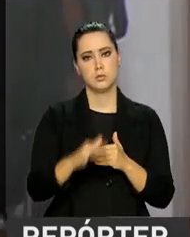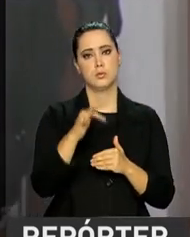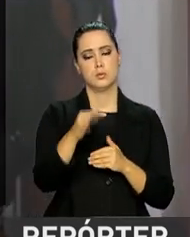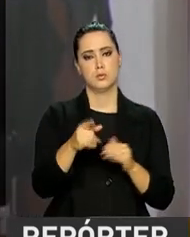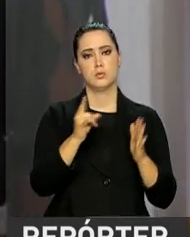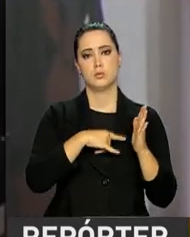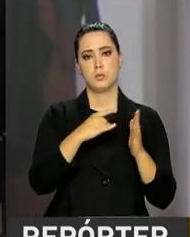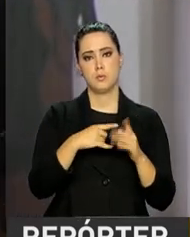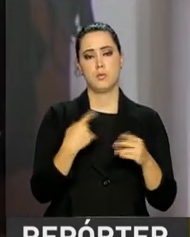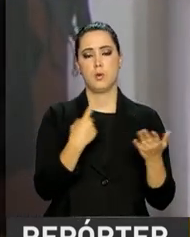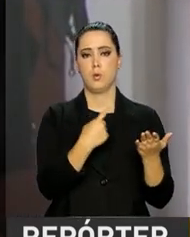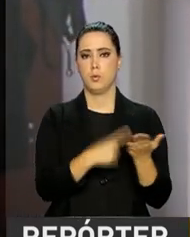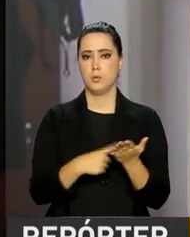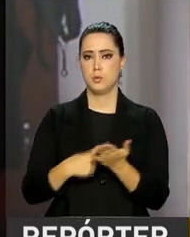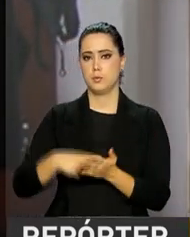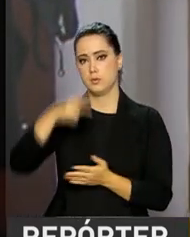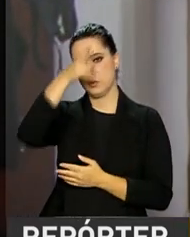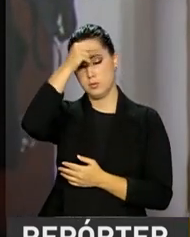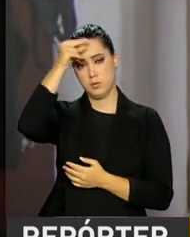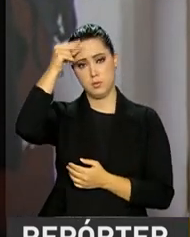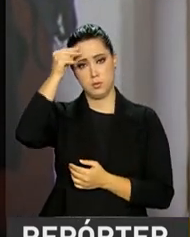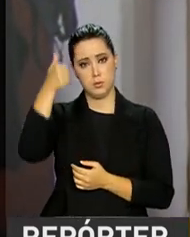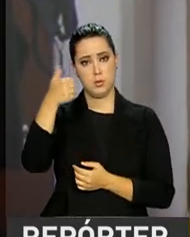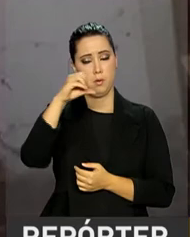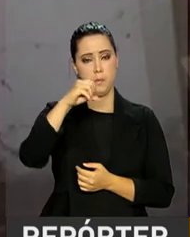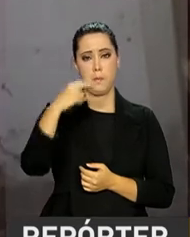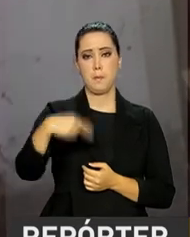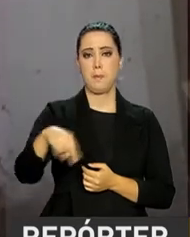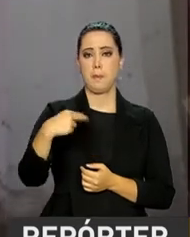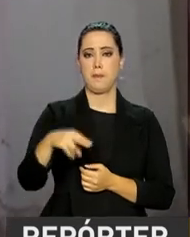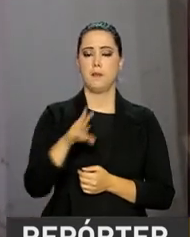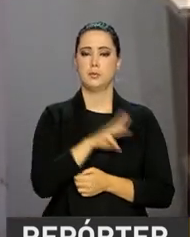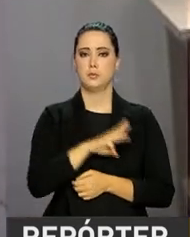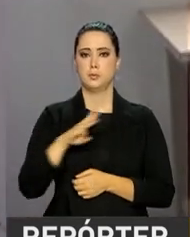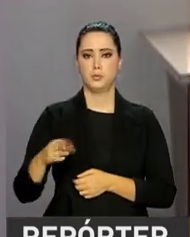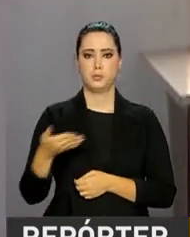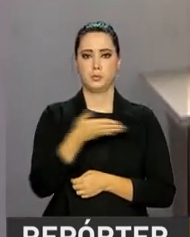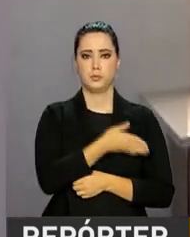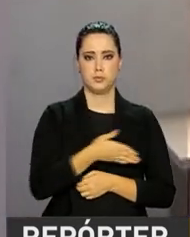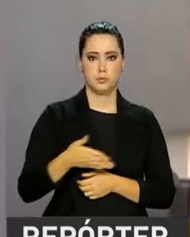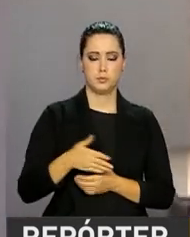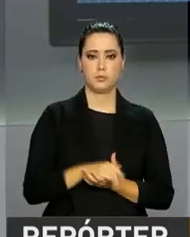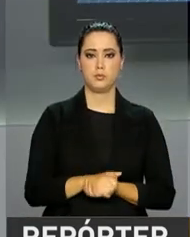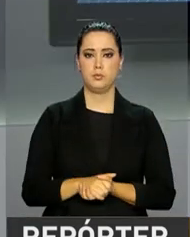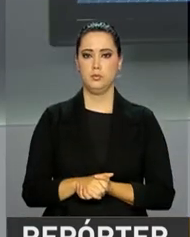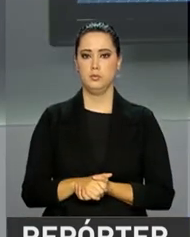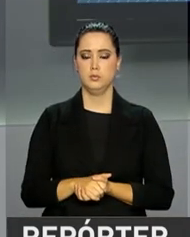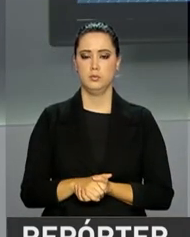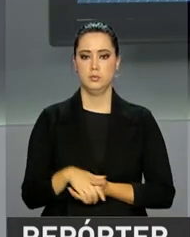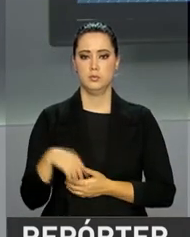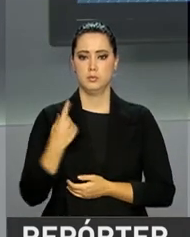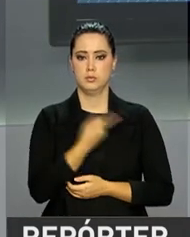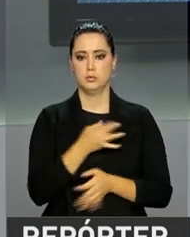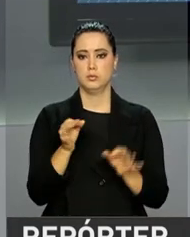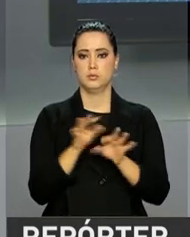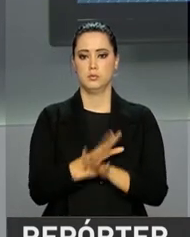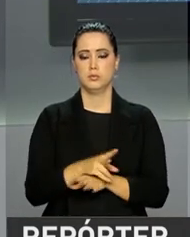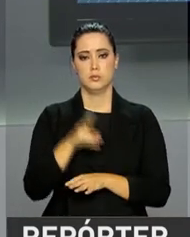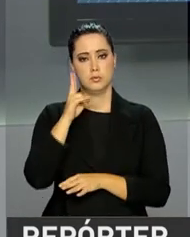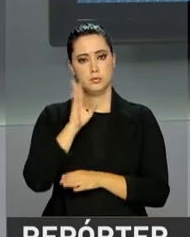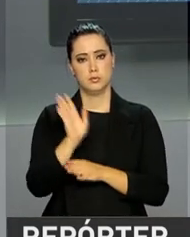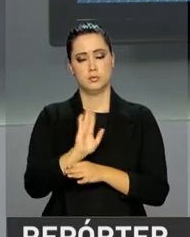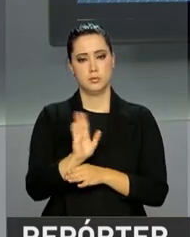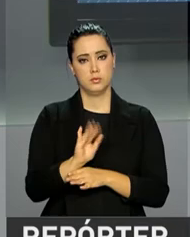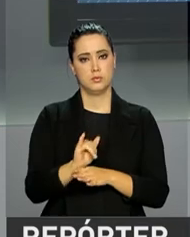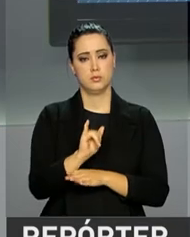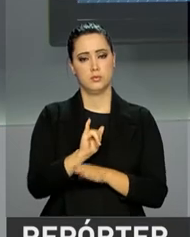das prefeituras deve ser feita até o dia 19 de novembro na página do programa na internet. Nós ficamos por aqui. Você